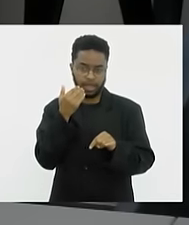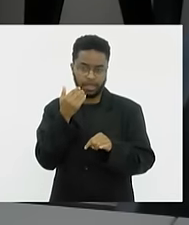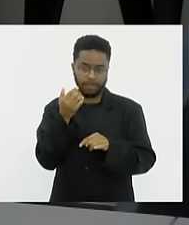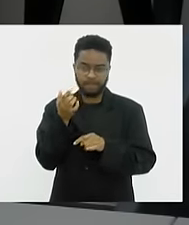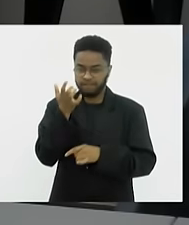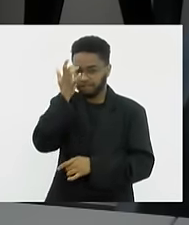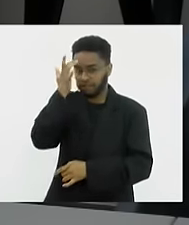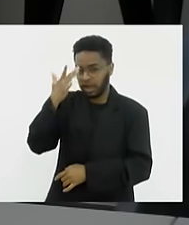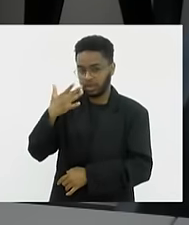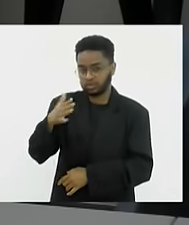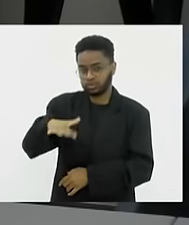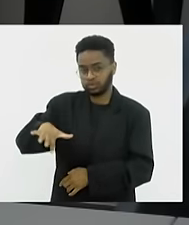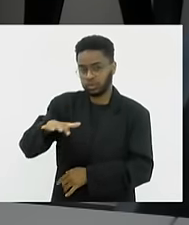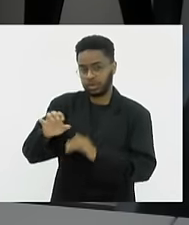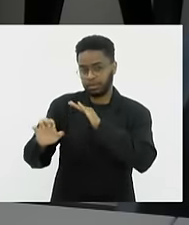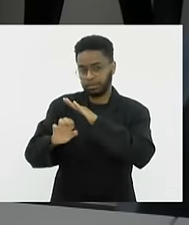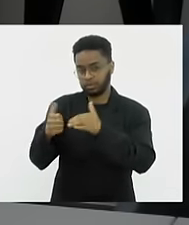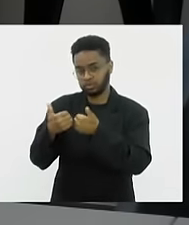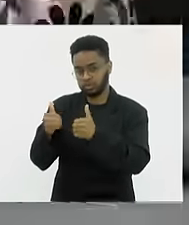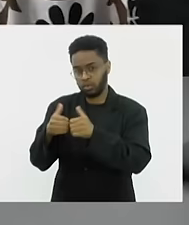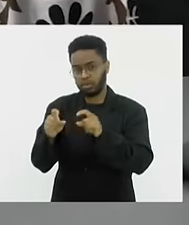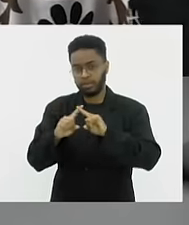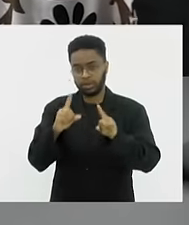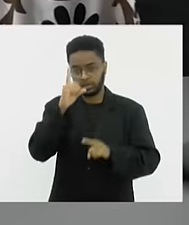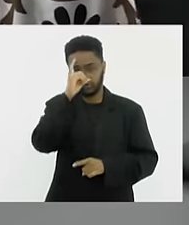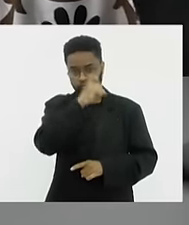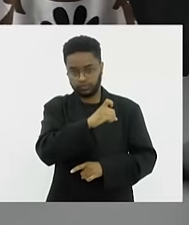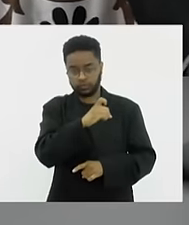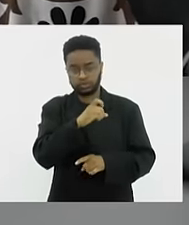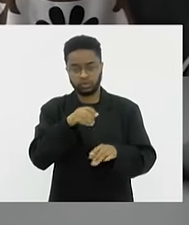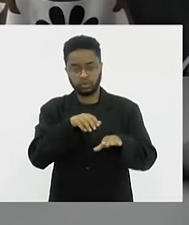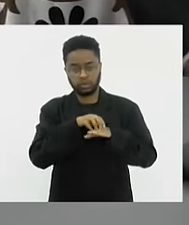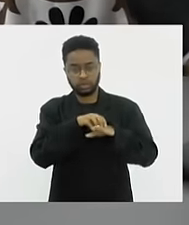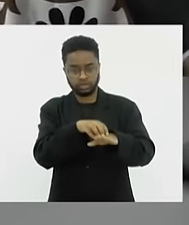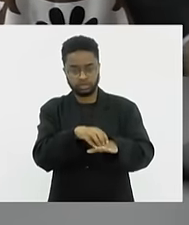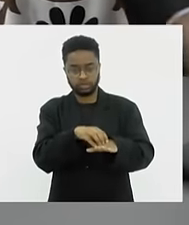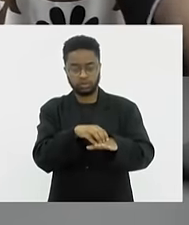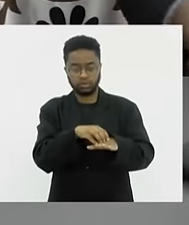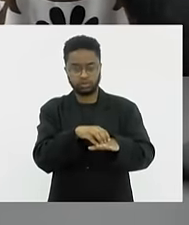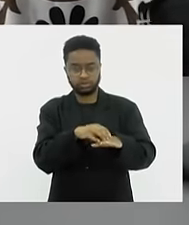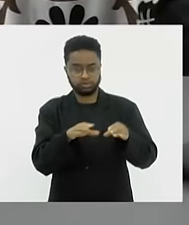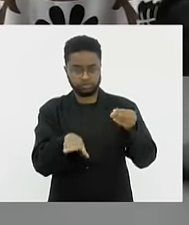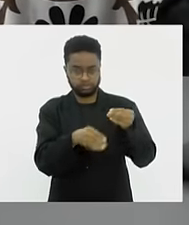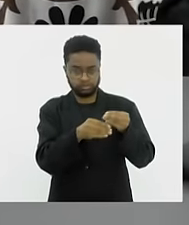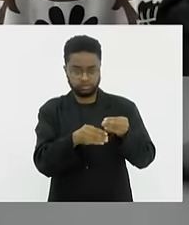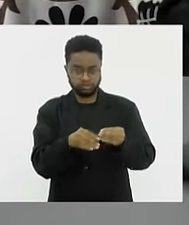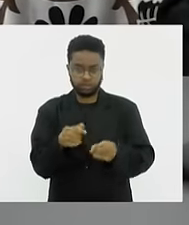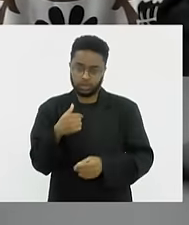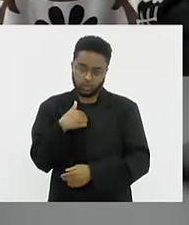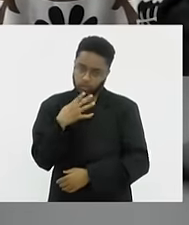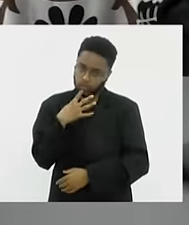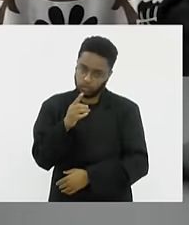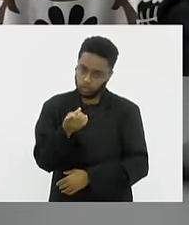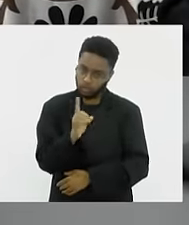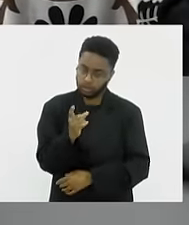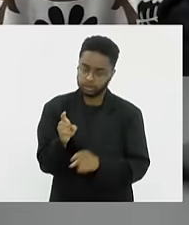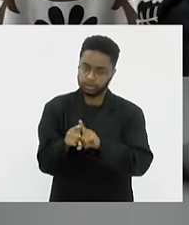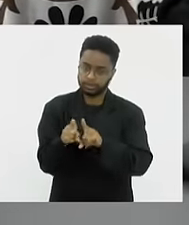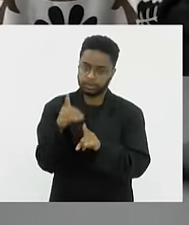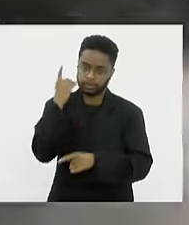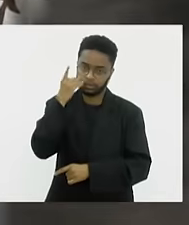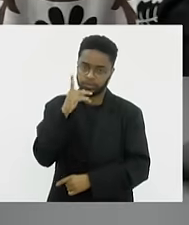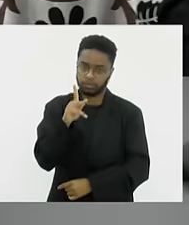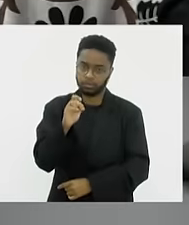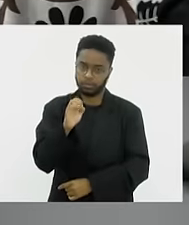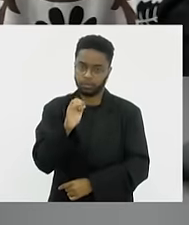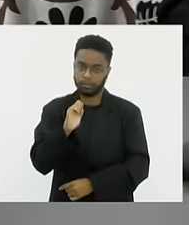dificultar o transporte alternativo? Deputado, desconheço. E o deputado Felipe Poubel